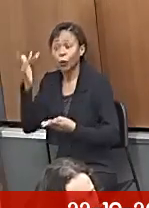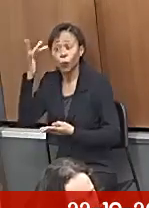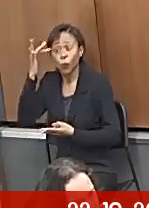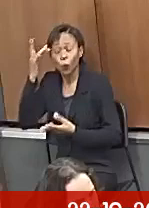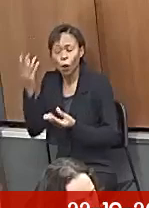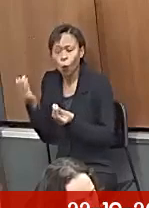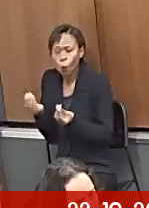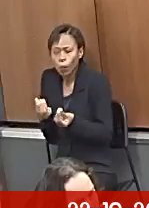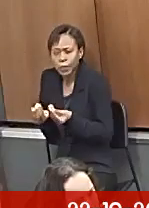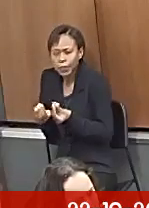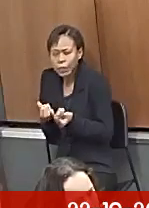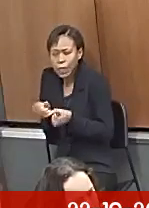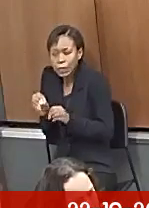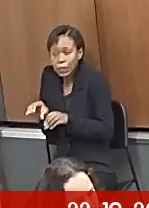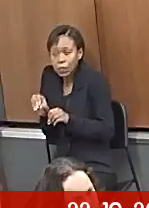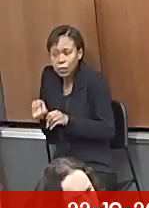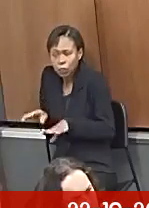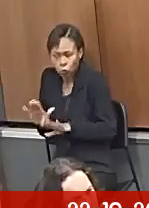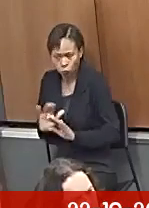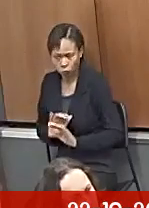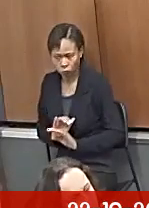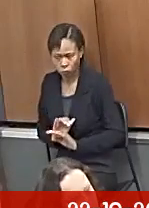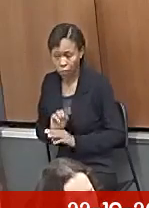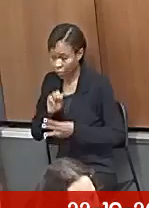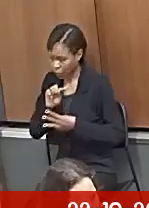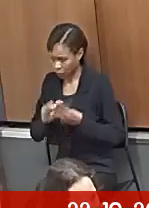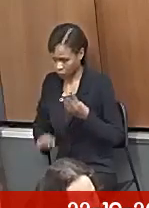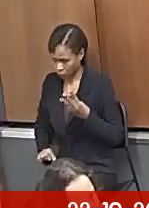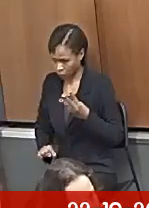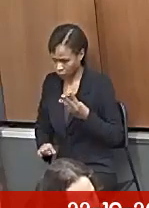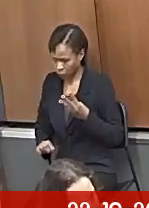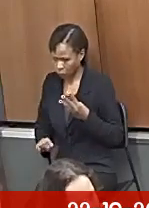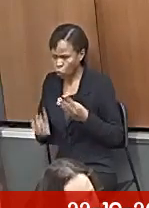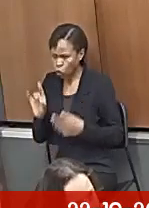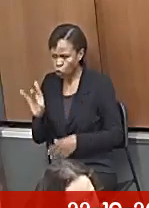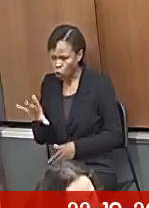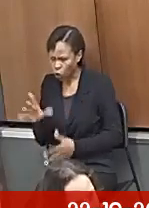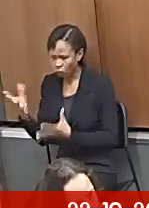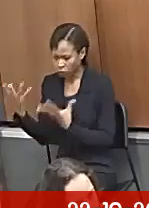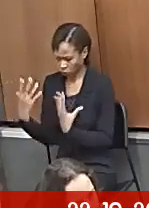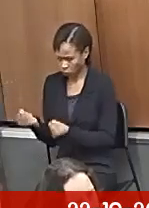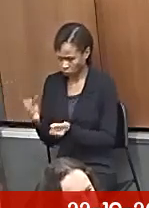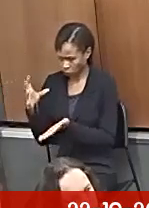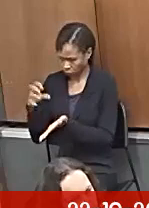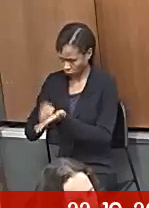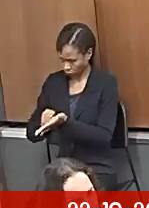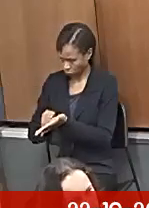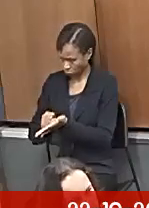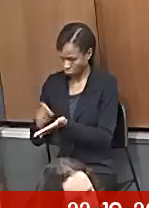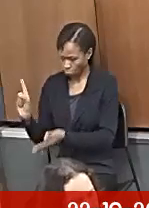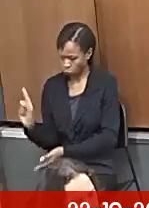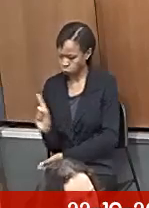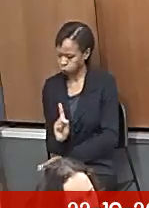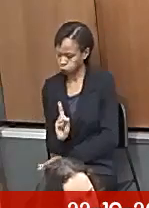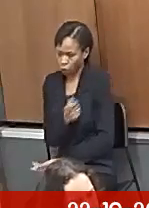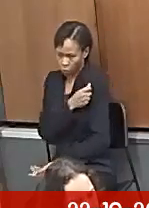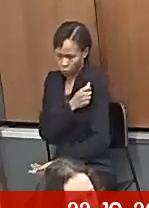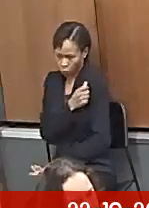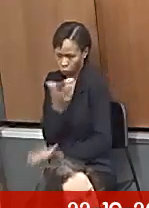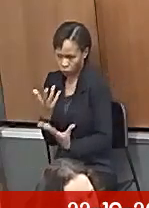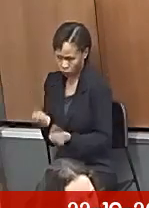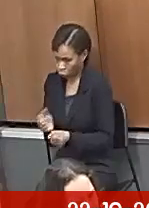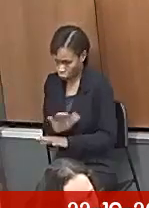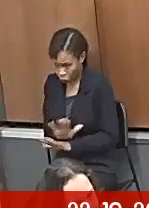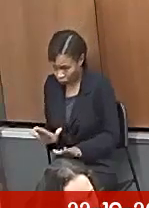essas 3 questões. Então, não basta que se aceite a matrícula do aluno. Isso não basta. Se há